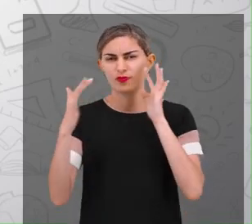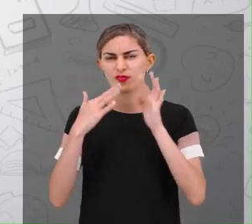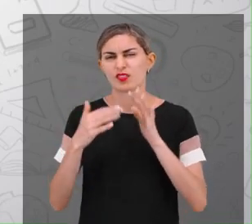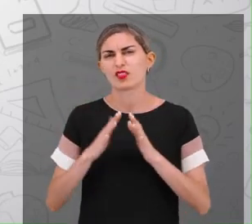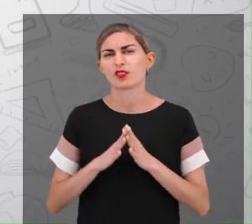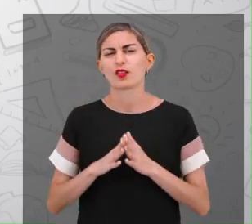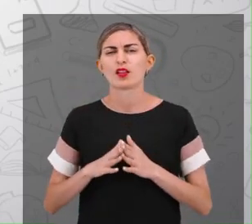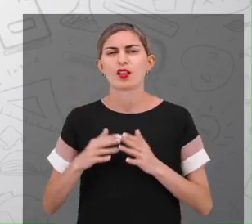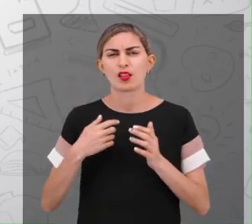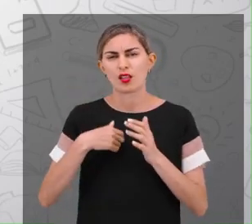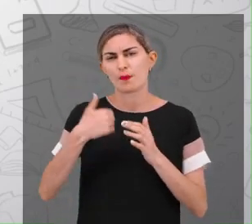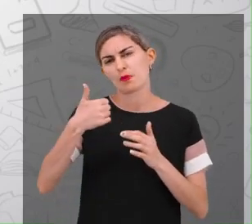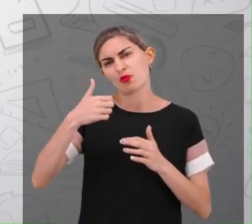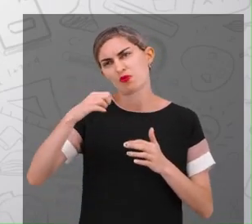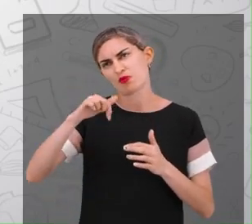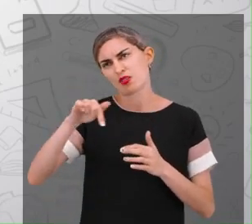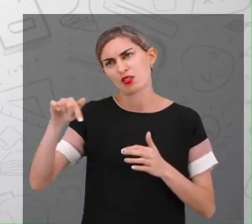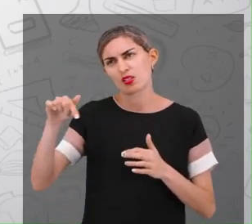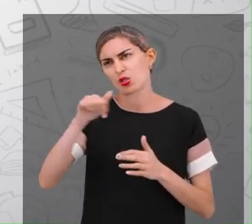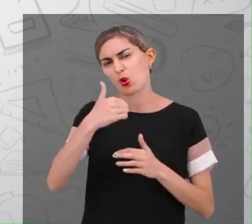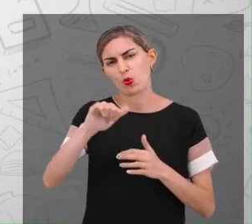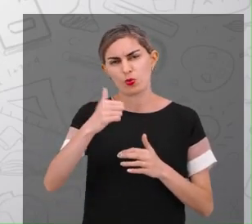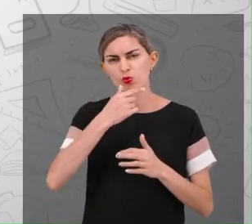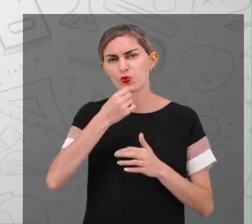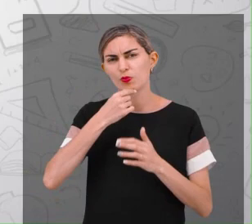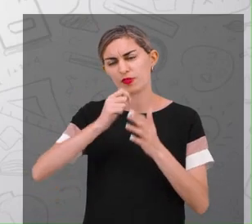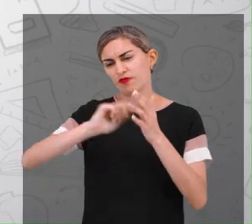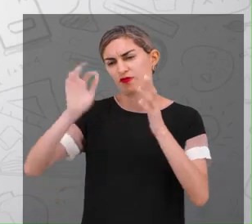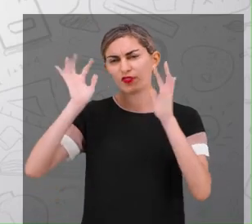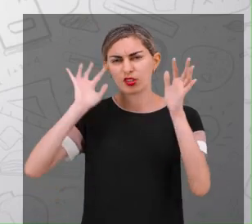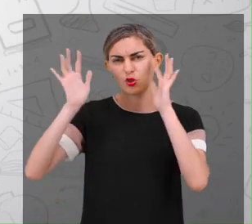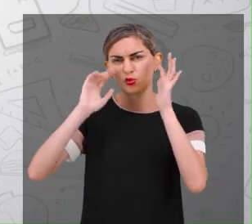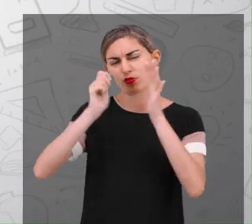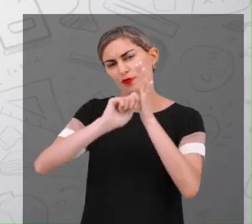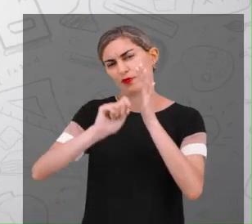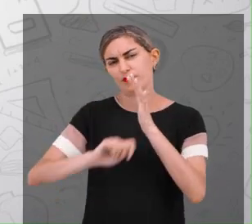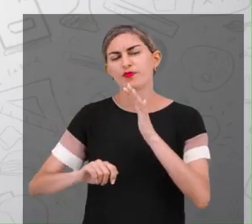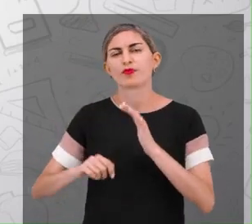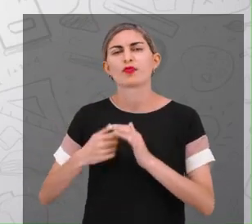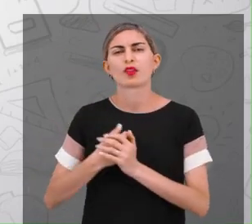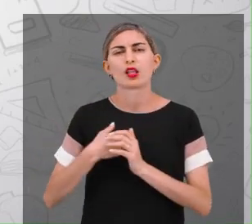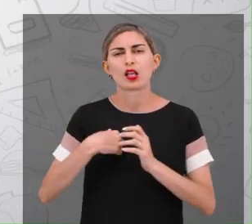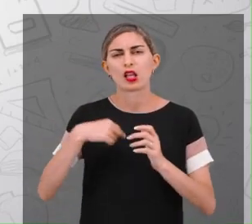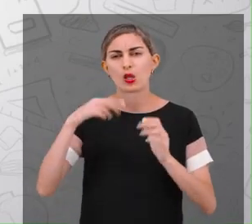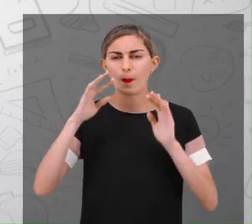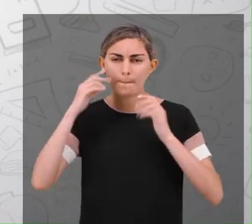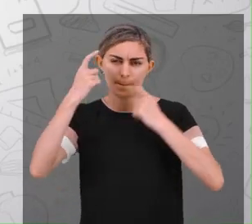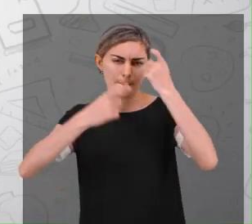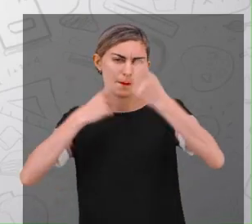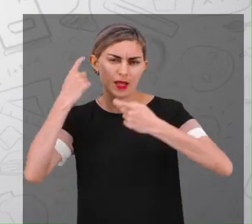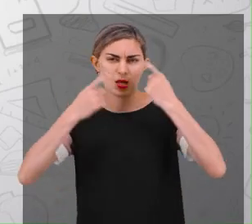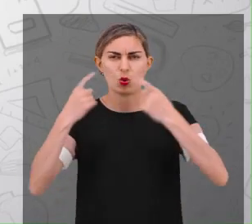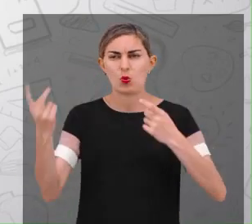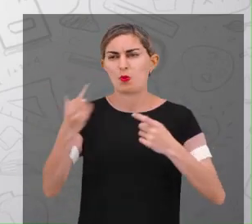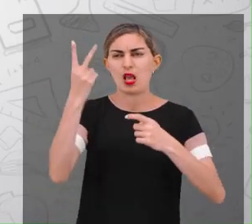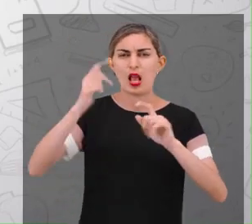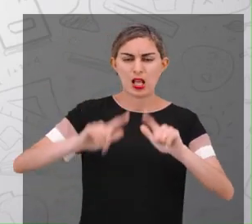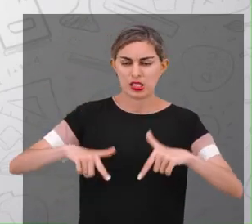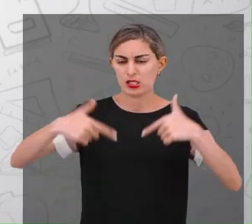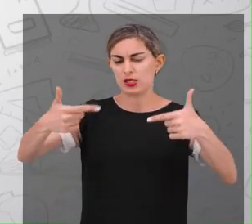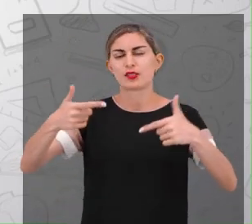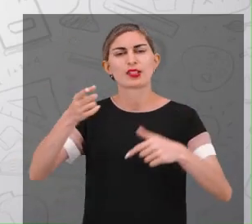cerca de 1711, a ética pelo bem comum não se preocupa com a aparente virtude das ações, ou seja,